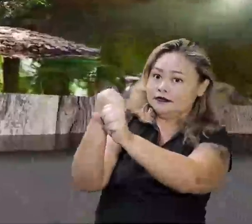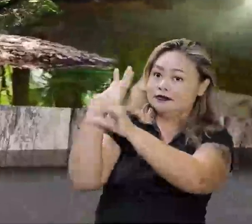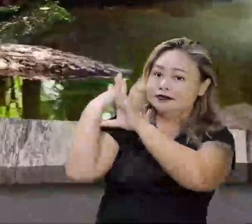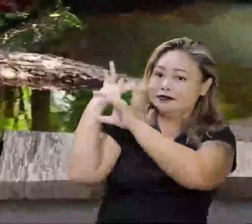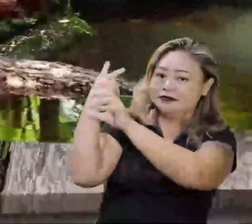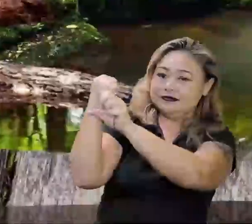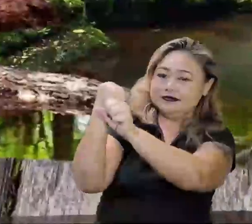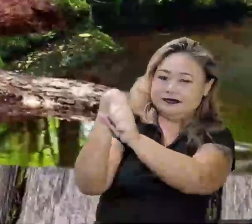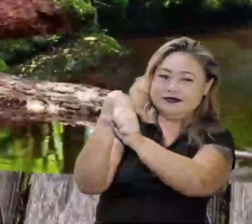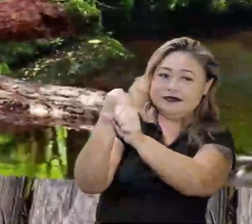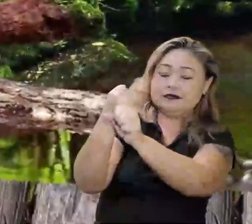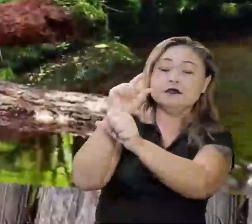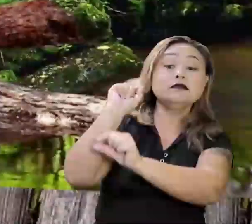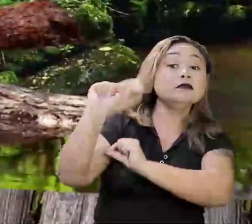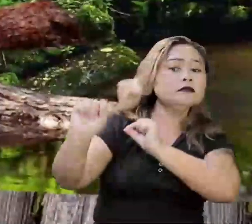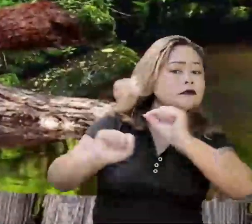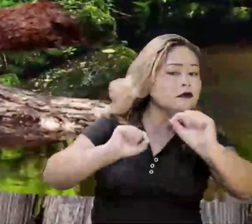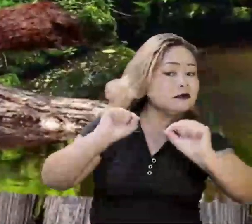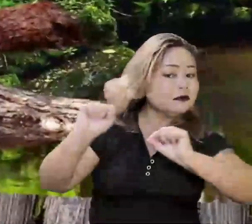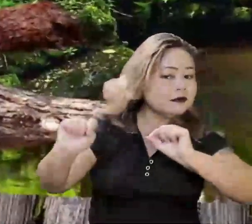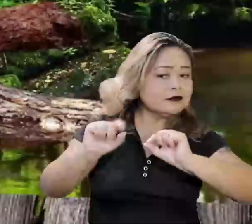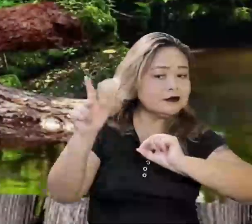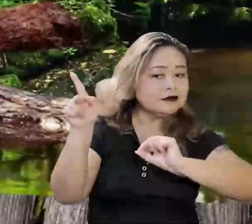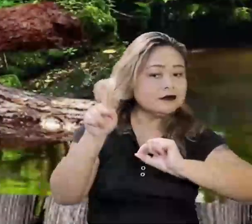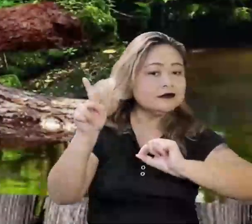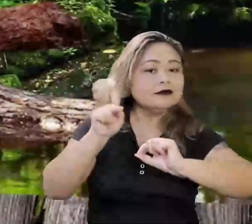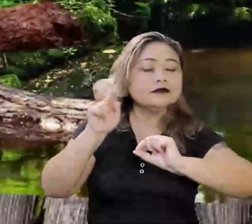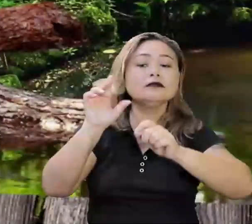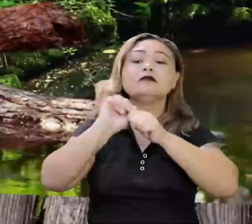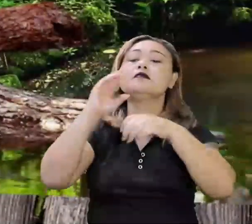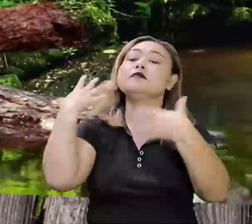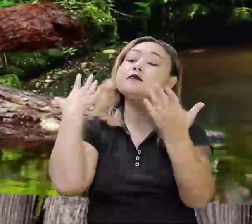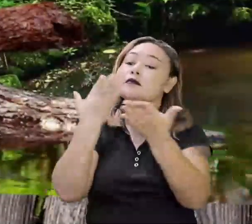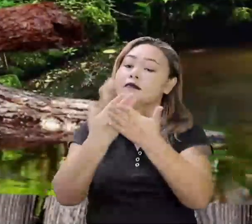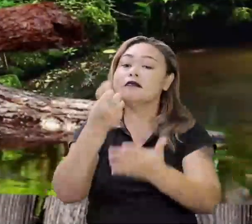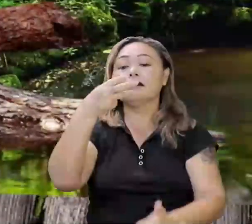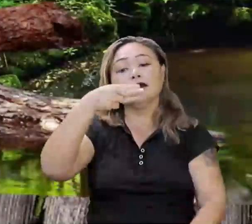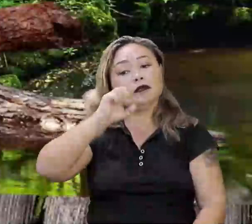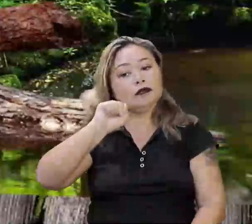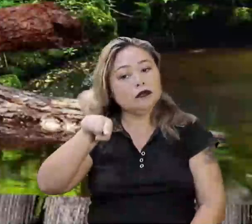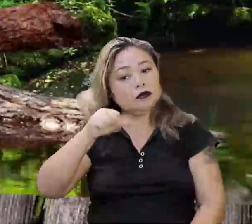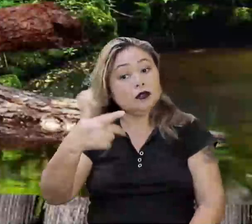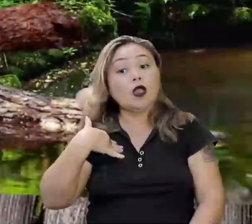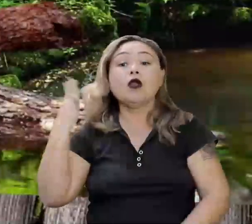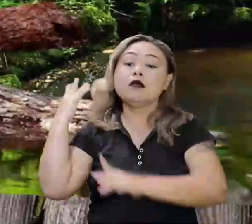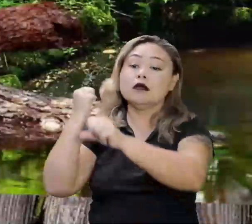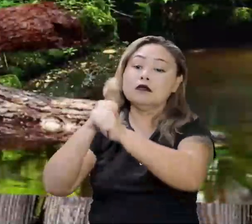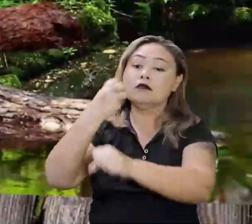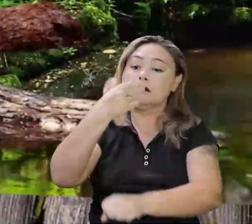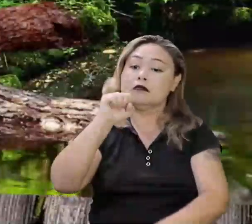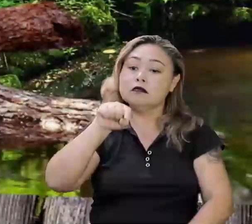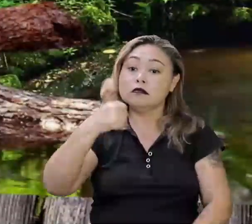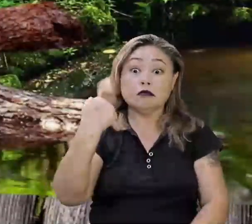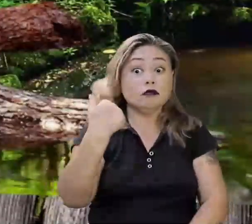Revisão, tá? Revisão de quê, professor? A gente deu aula 38.1, essa é a nossa aula de revisão